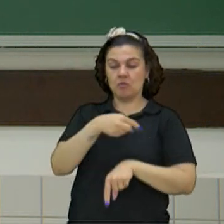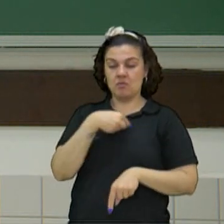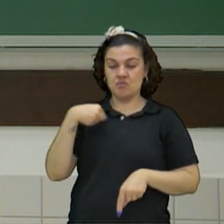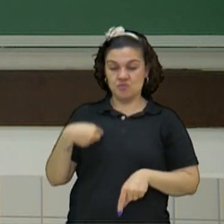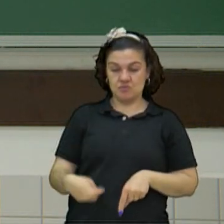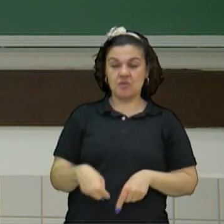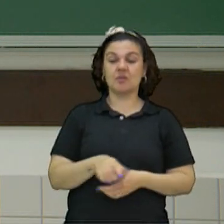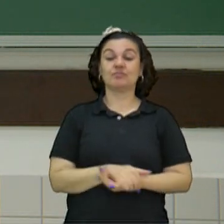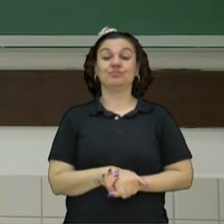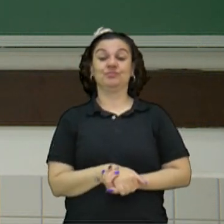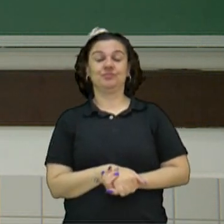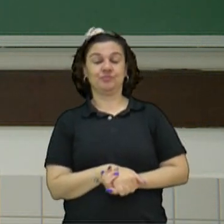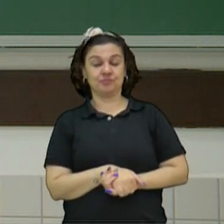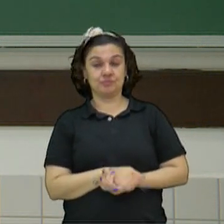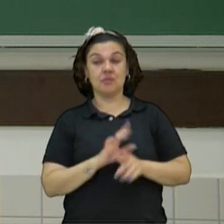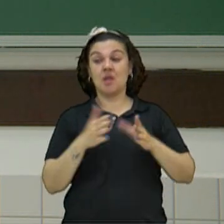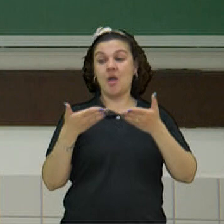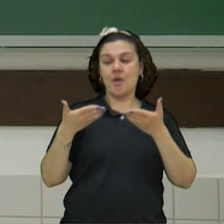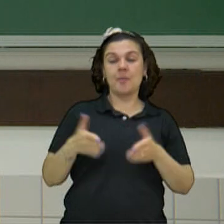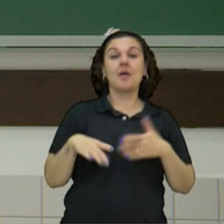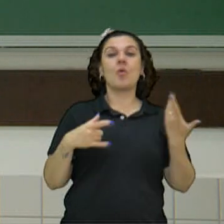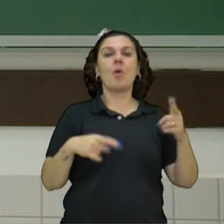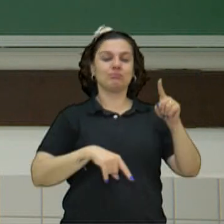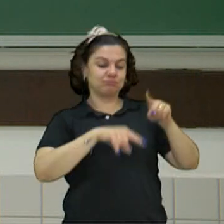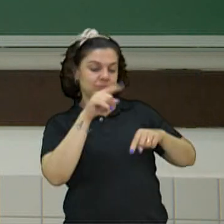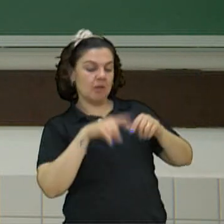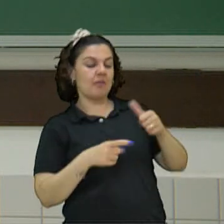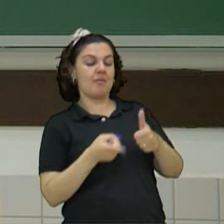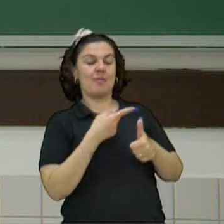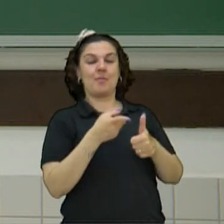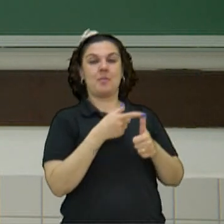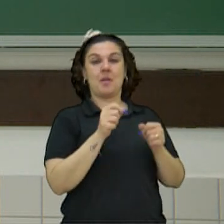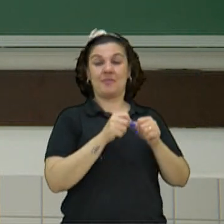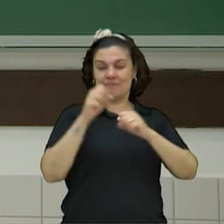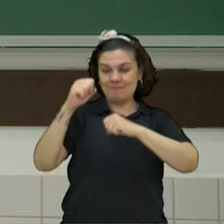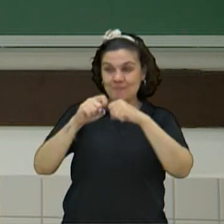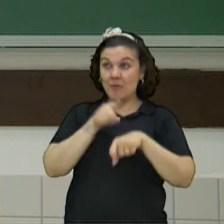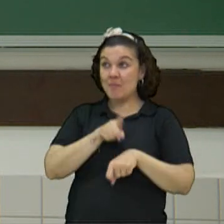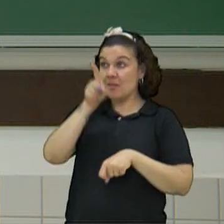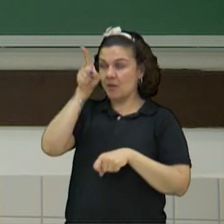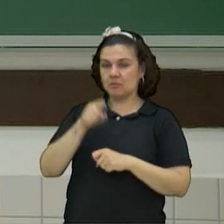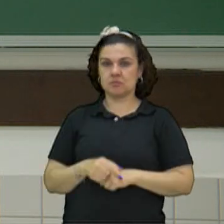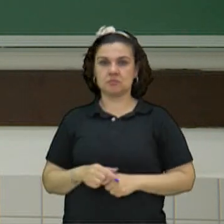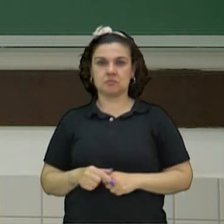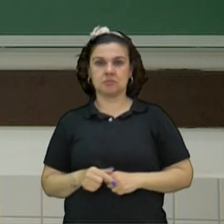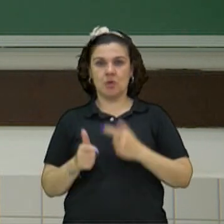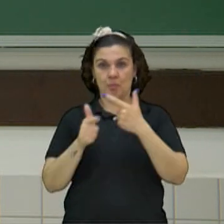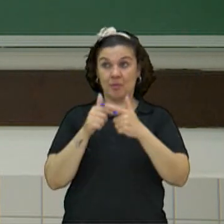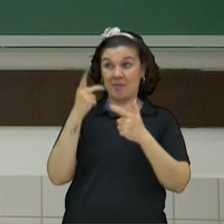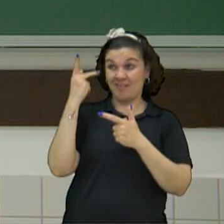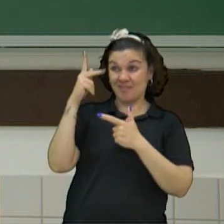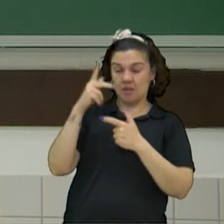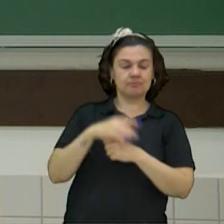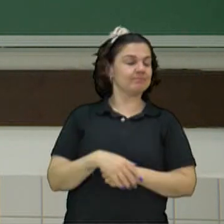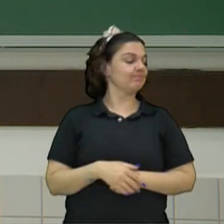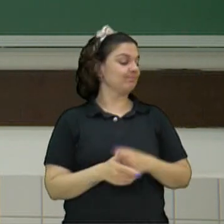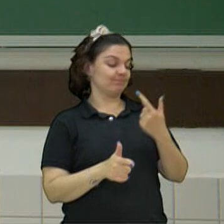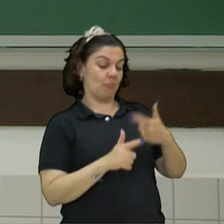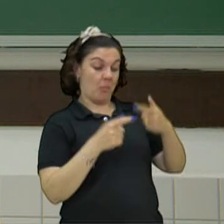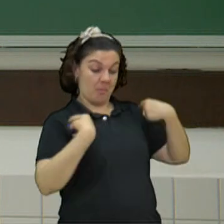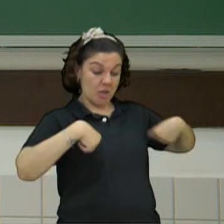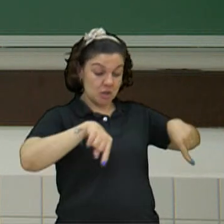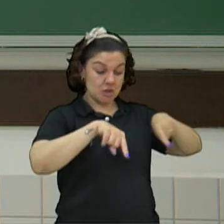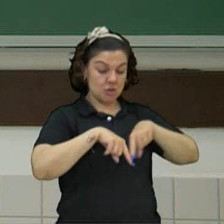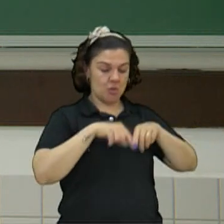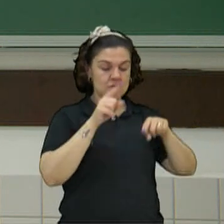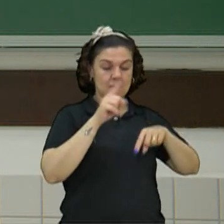chinesa. Mas da onde saiu a matéria-prima para eles fabricarem? Problema deles? Não, o problema é nosso que mandamos a